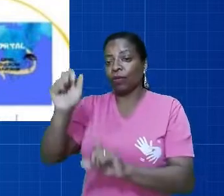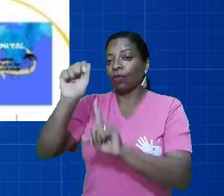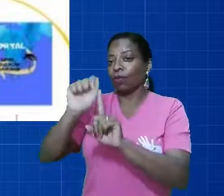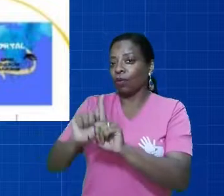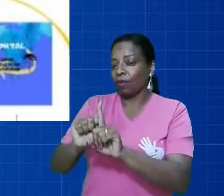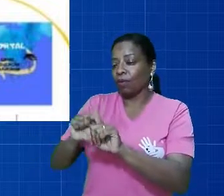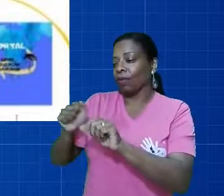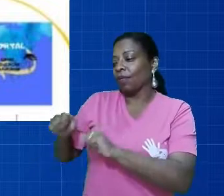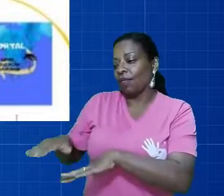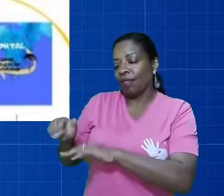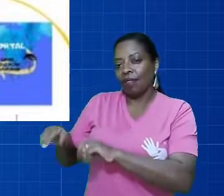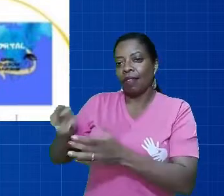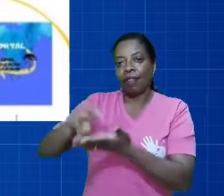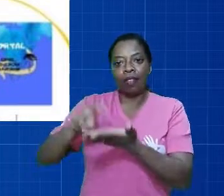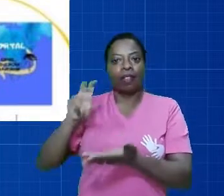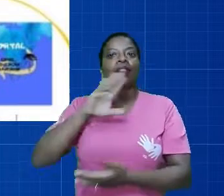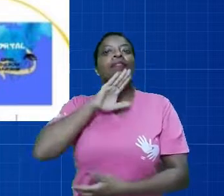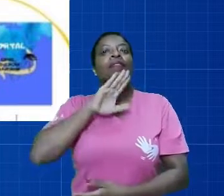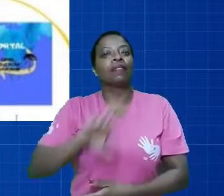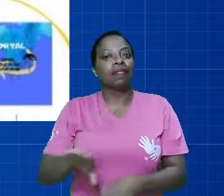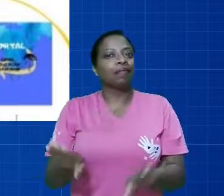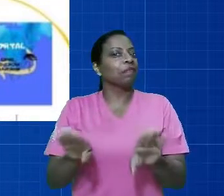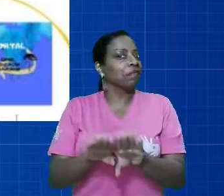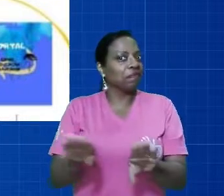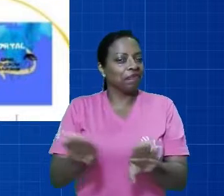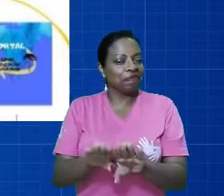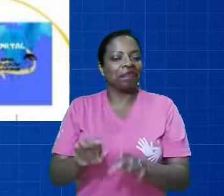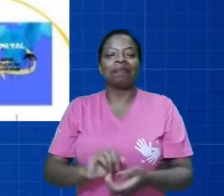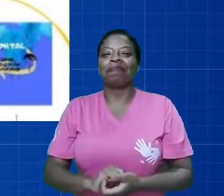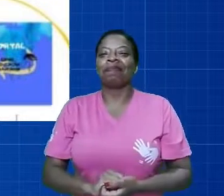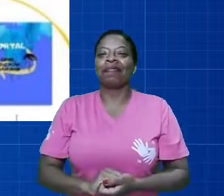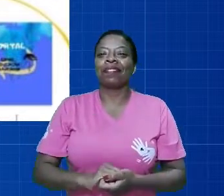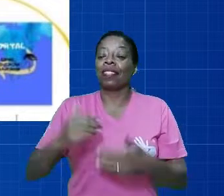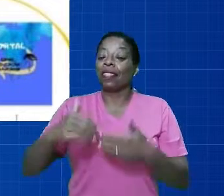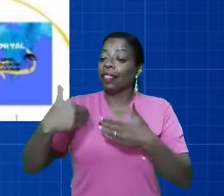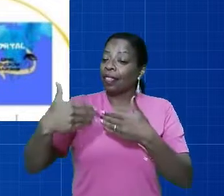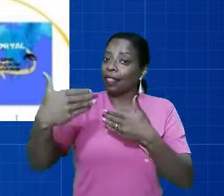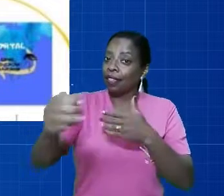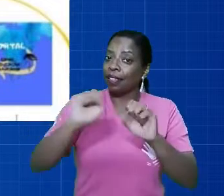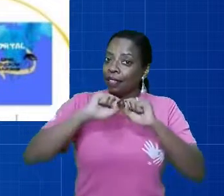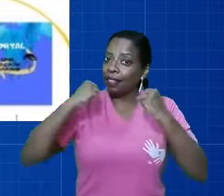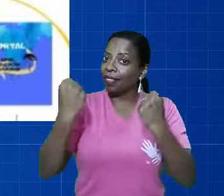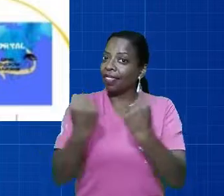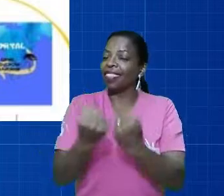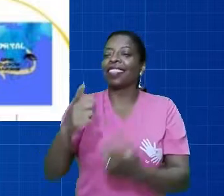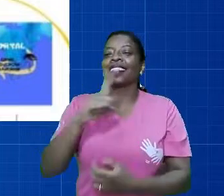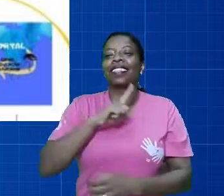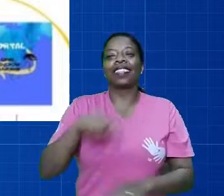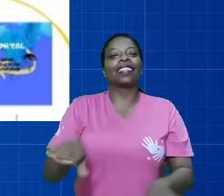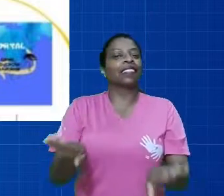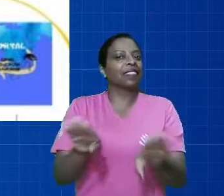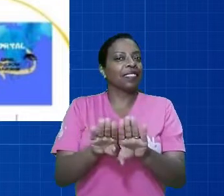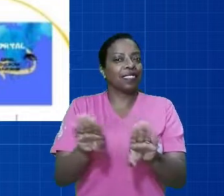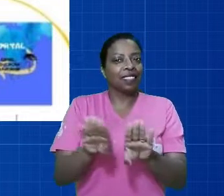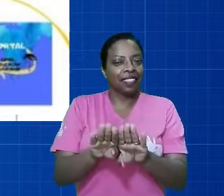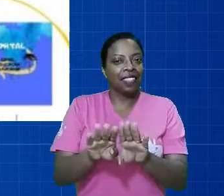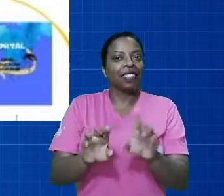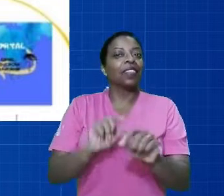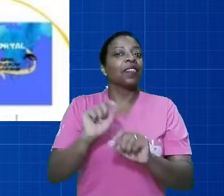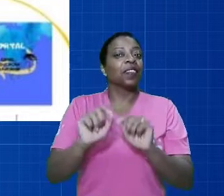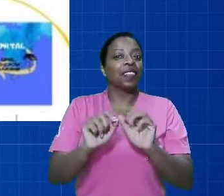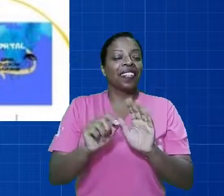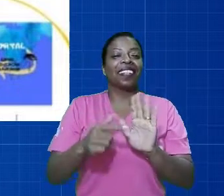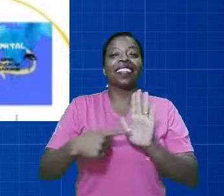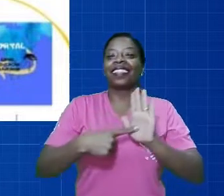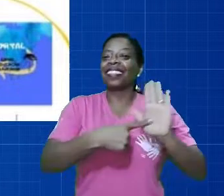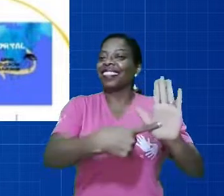da manhã, com a continuação à tarde. Para a continuidade do nosso seminário, nós vamos contar também, em